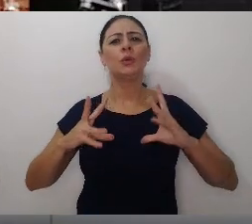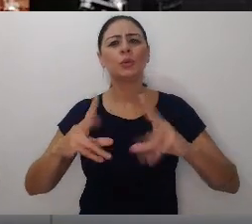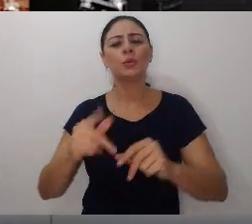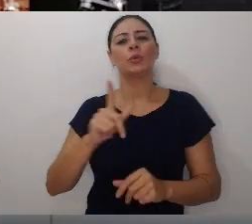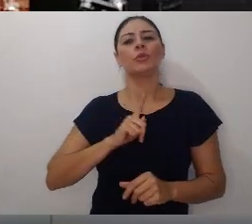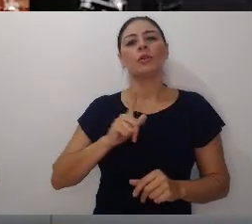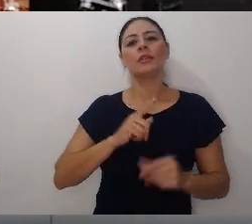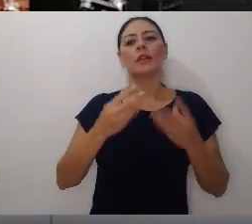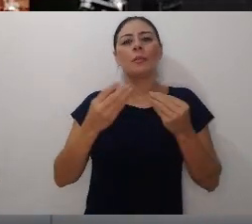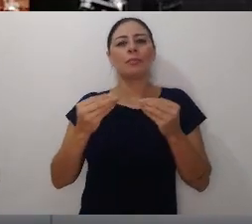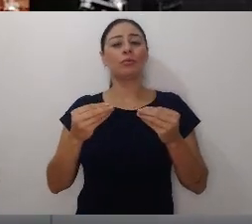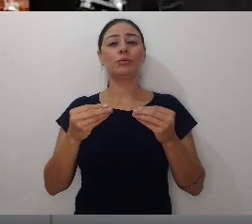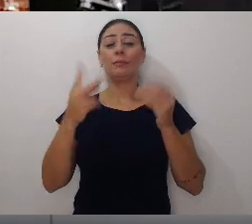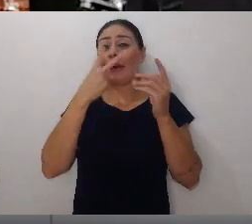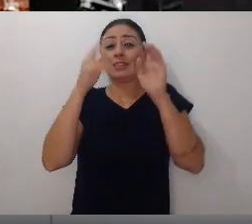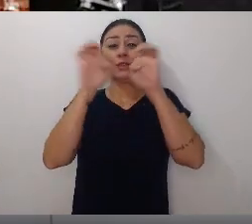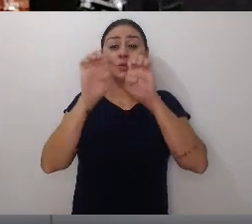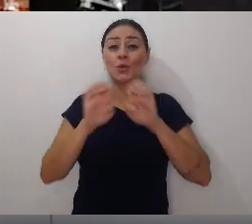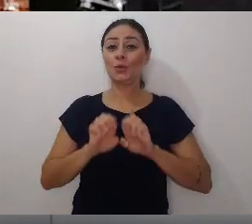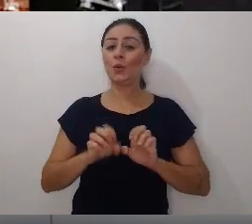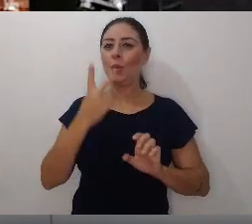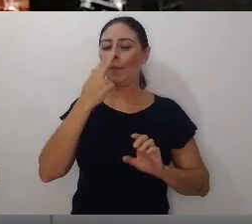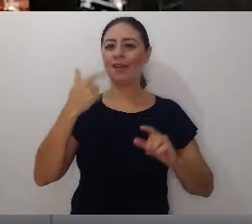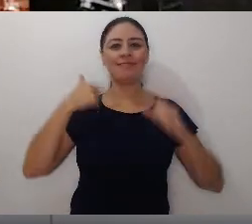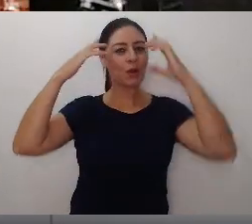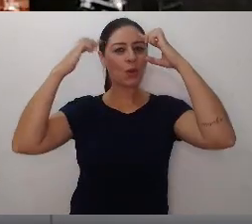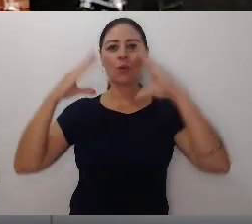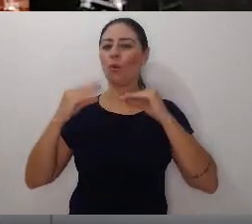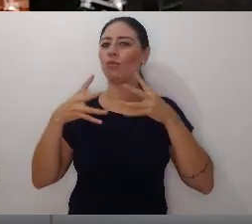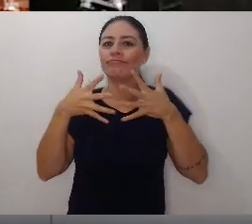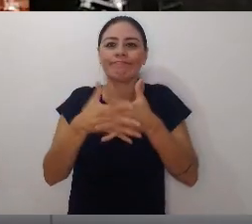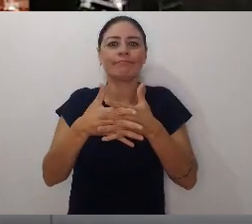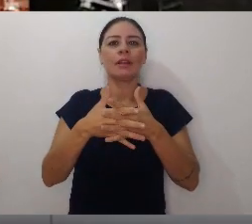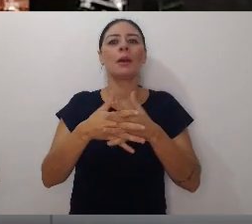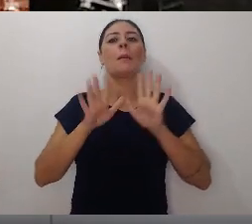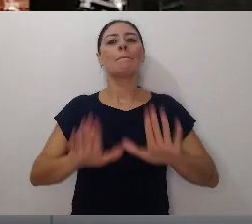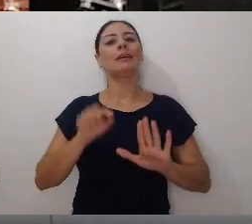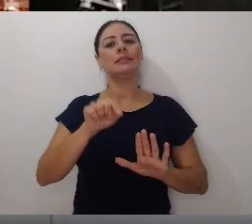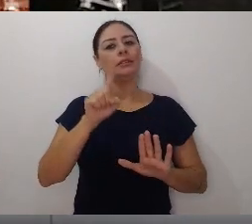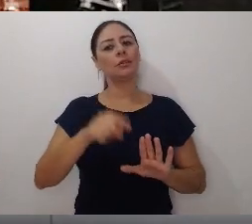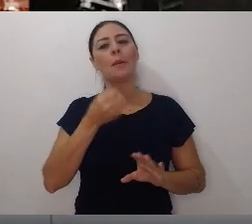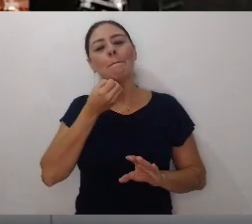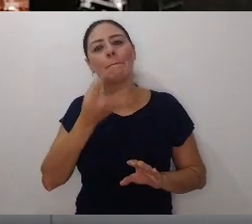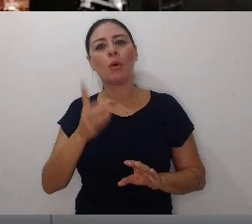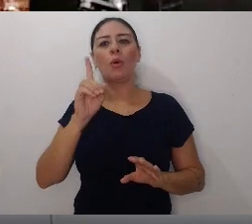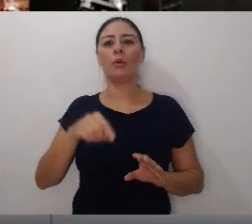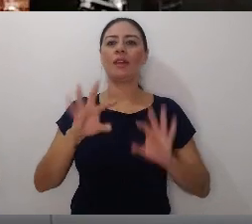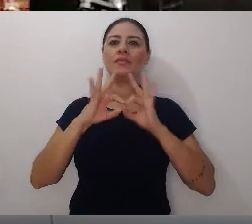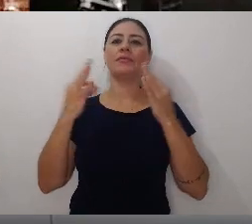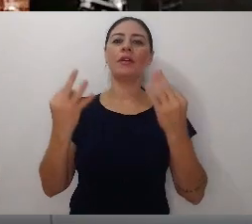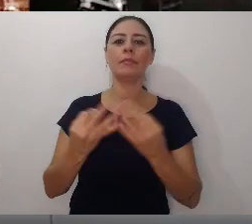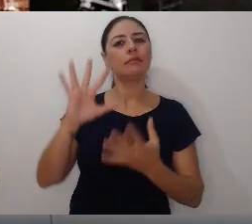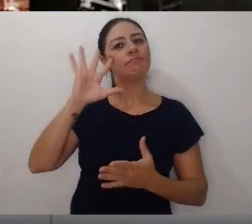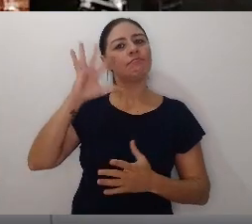protege. O álcool spray eu já falei. Então, tudo isso está mexendo muito na nossa estrutura, que nem